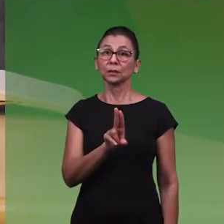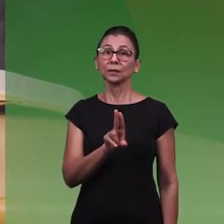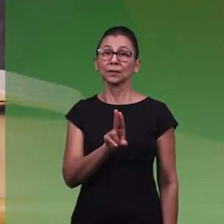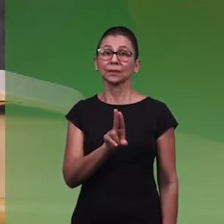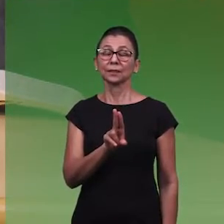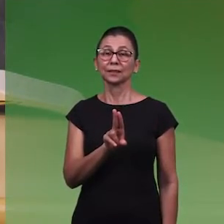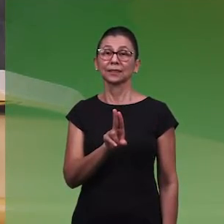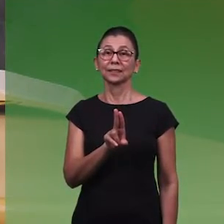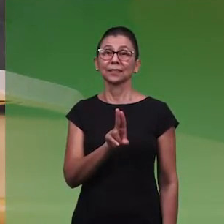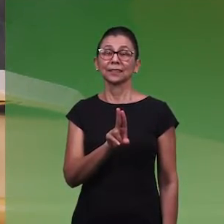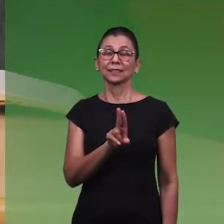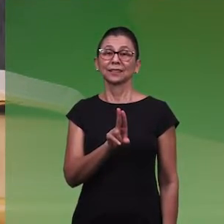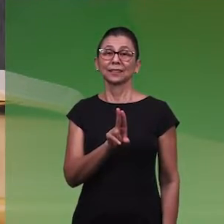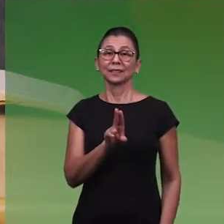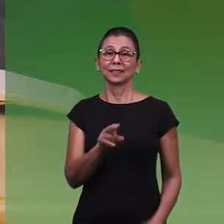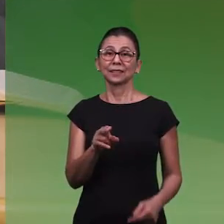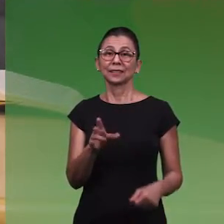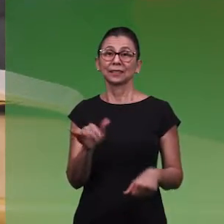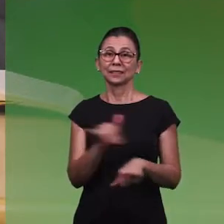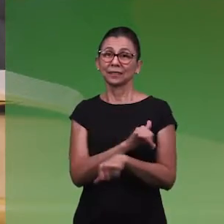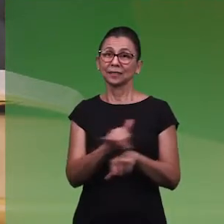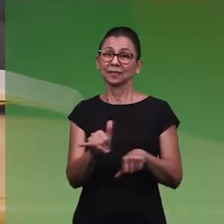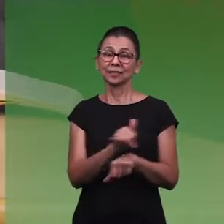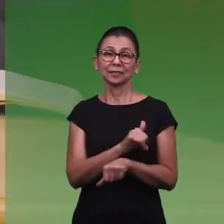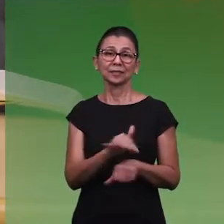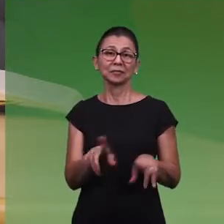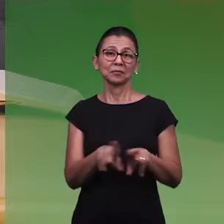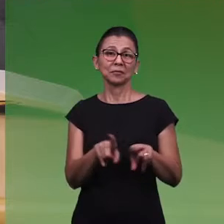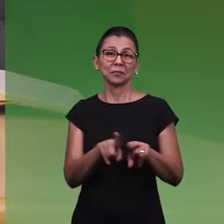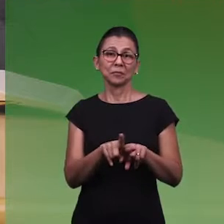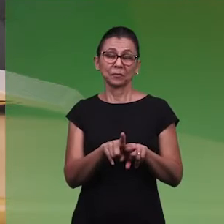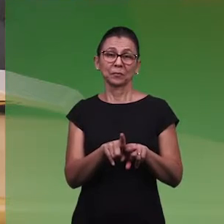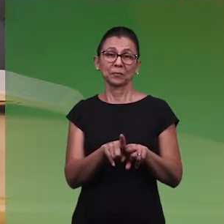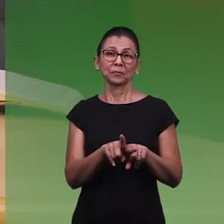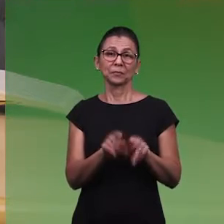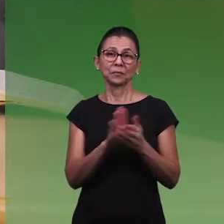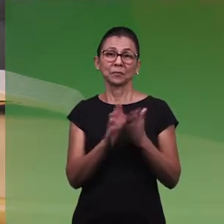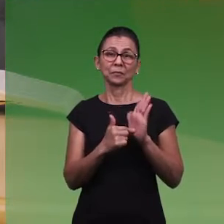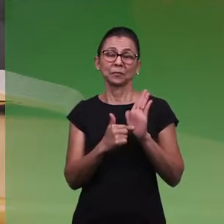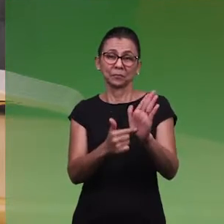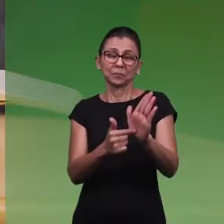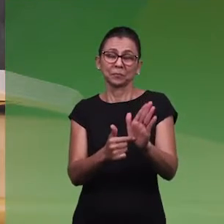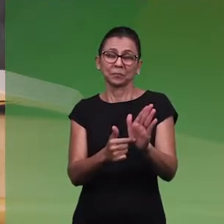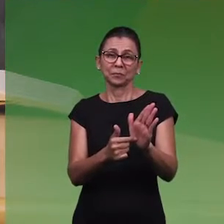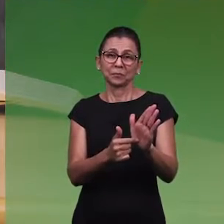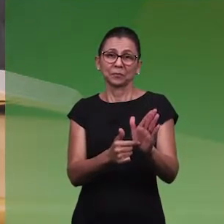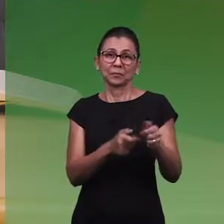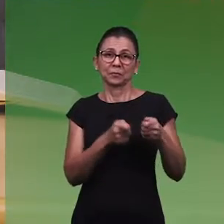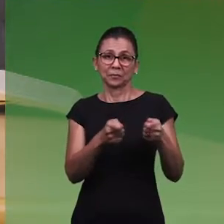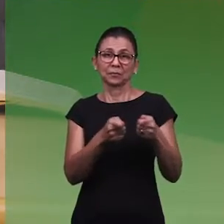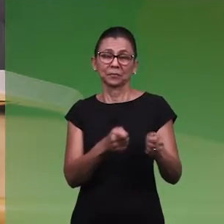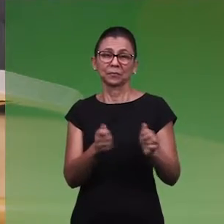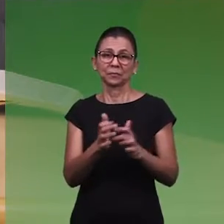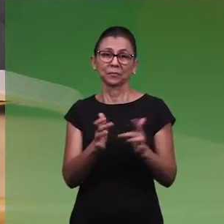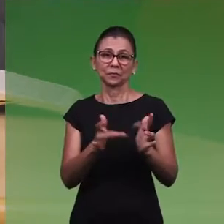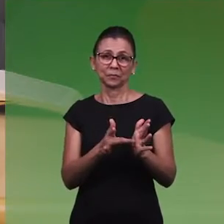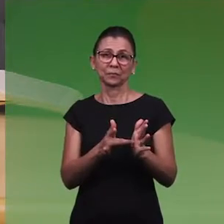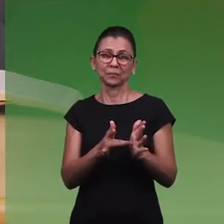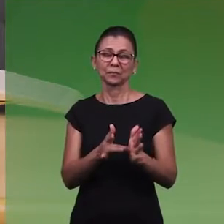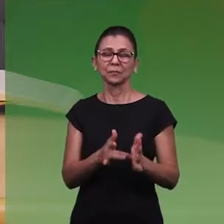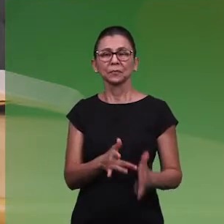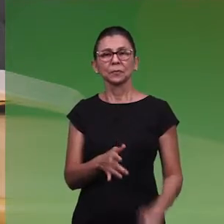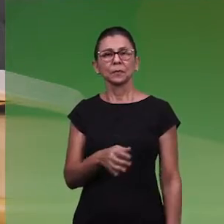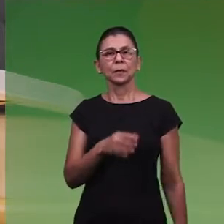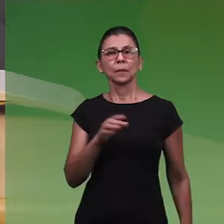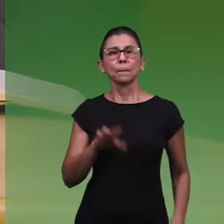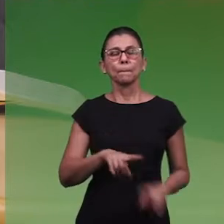no deserto. Exatamente. Então nós vemos aqui que Saul, que humanamente não estava na idolatria,